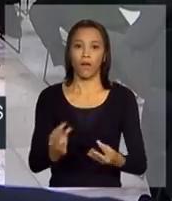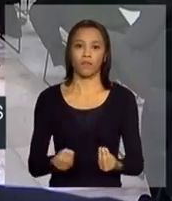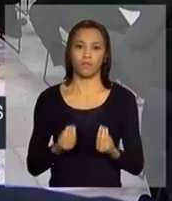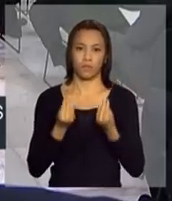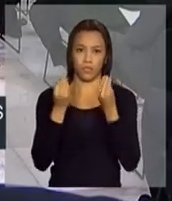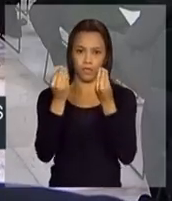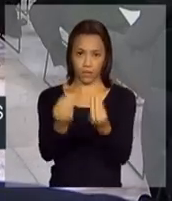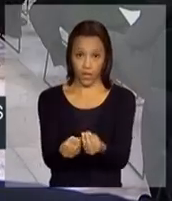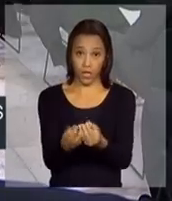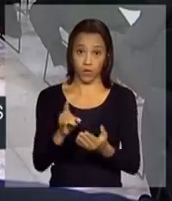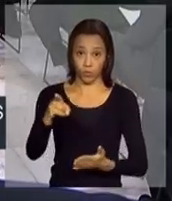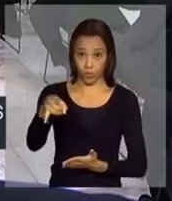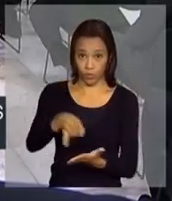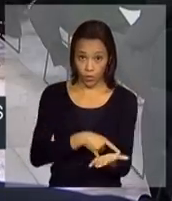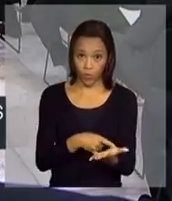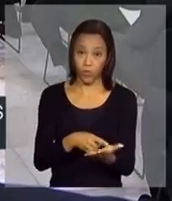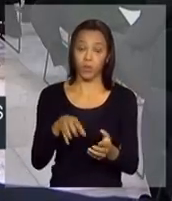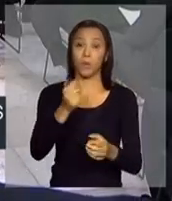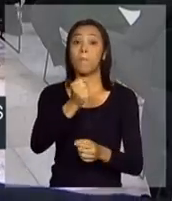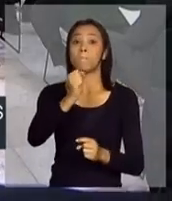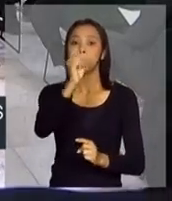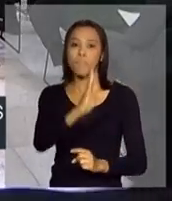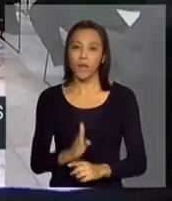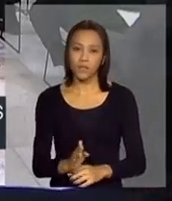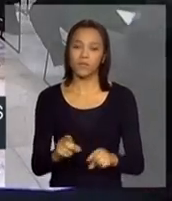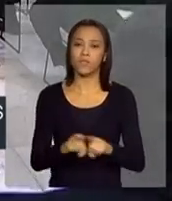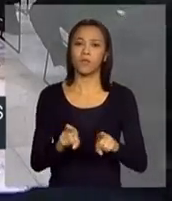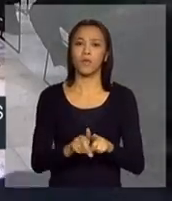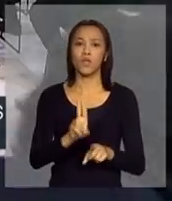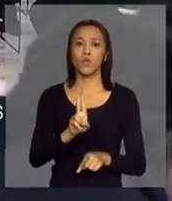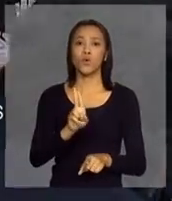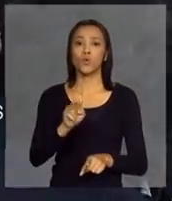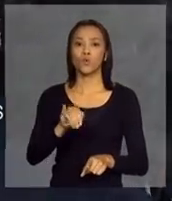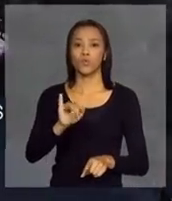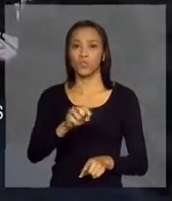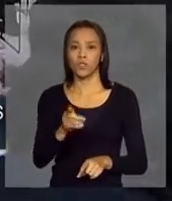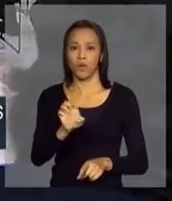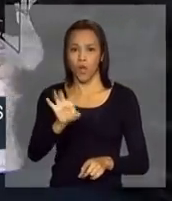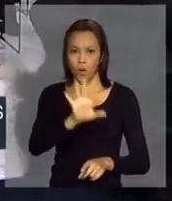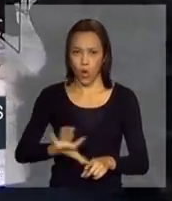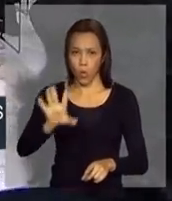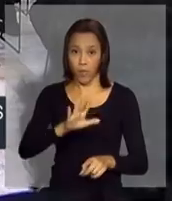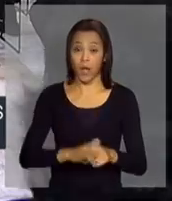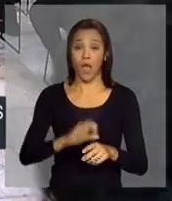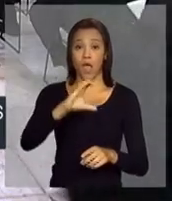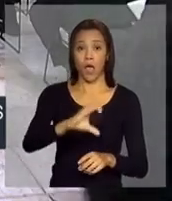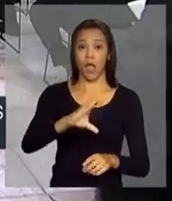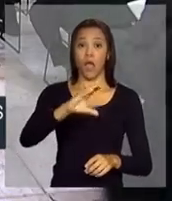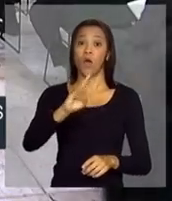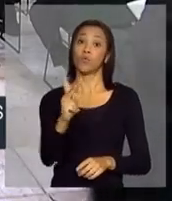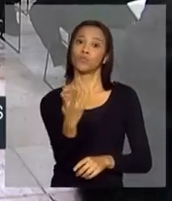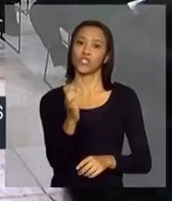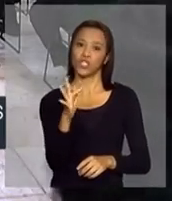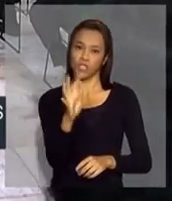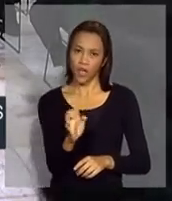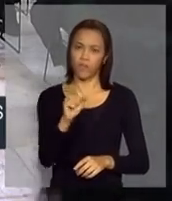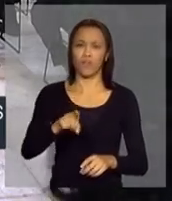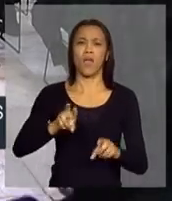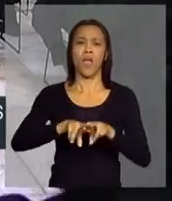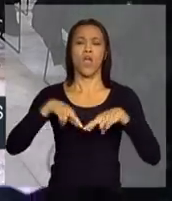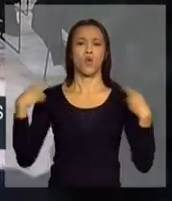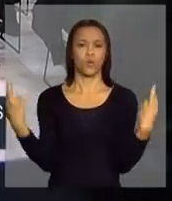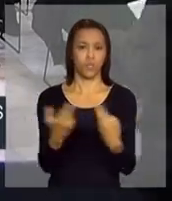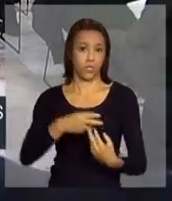parecer conjunto da Sociedade Civil Brasil e União Europeia aos chefes de Estado e de Governo reunidos na sexta